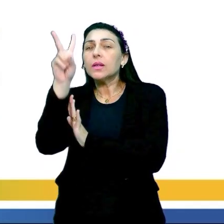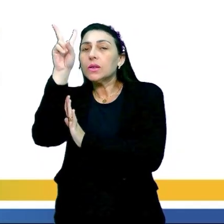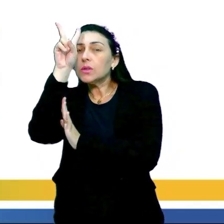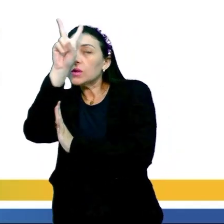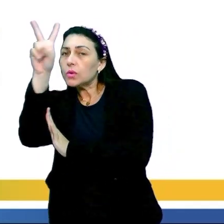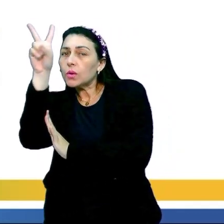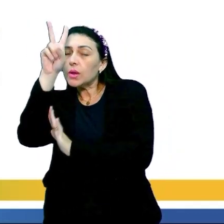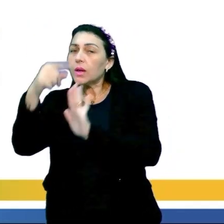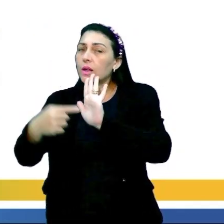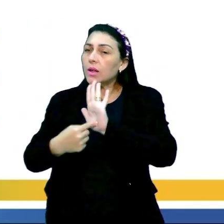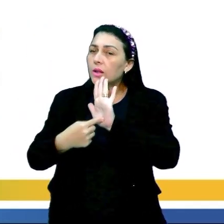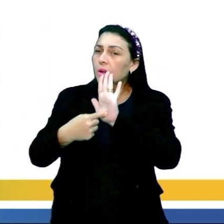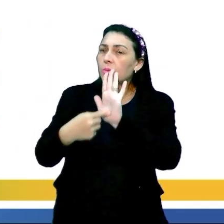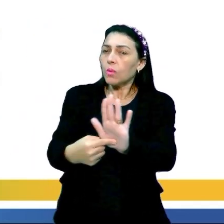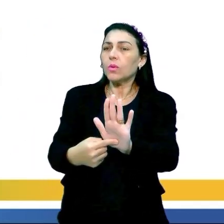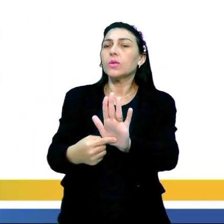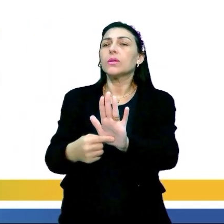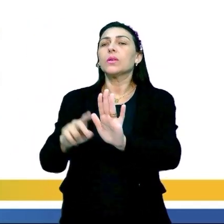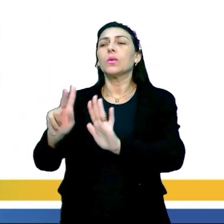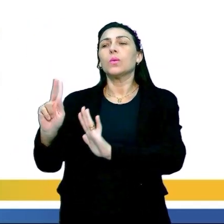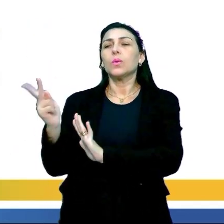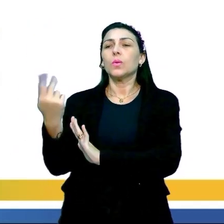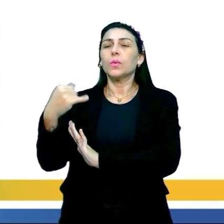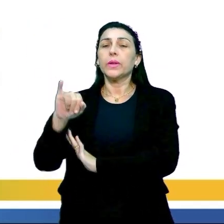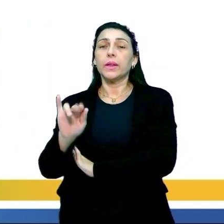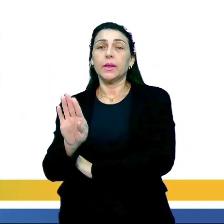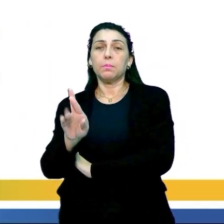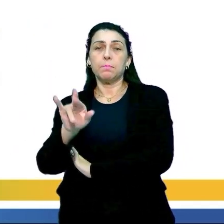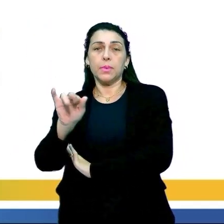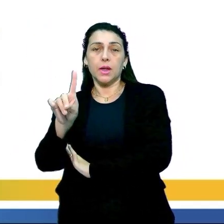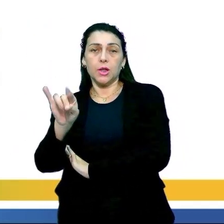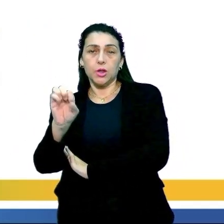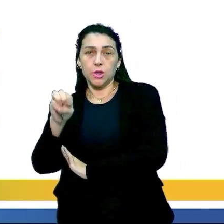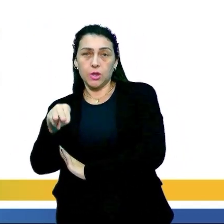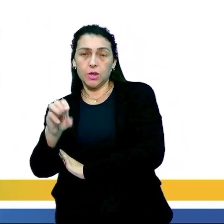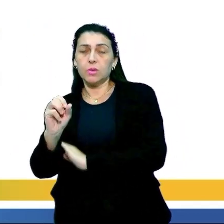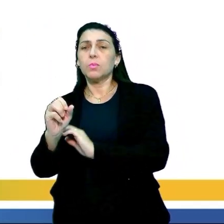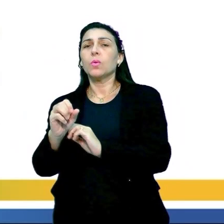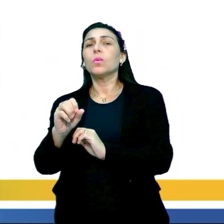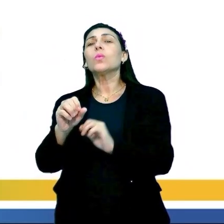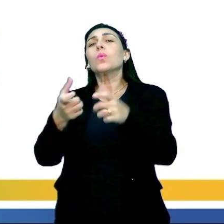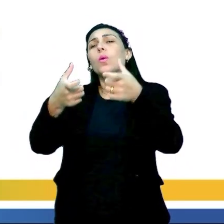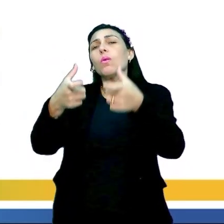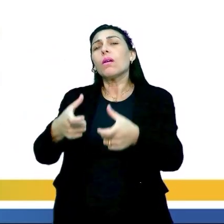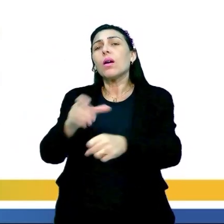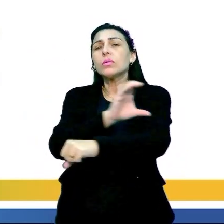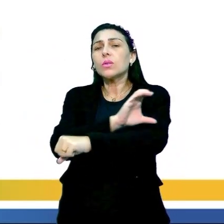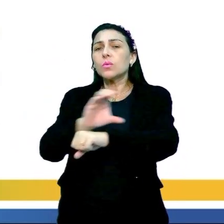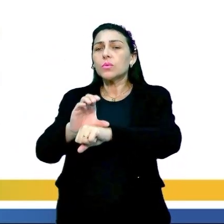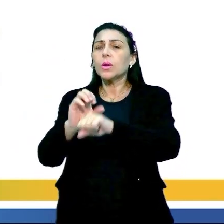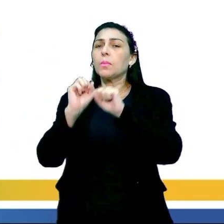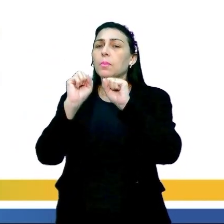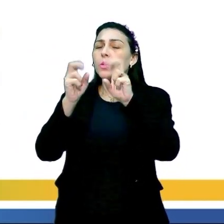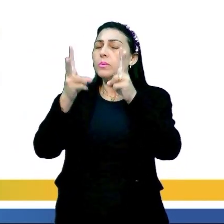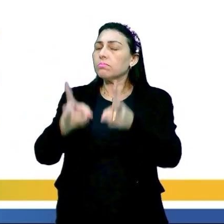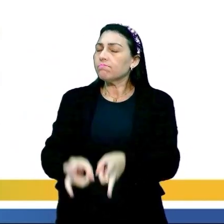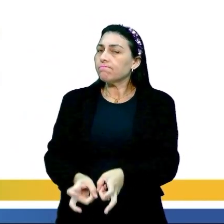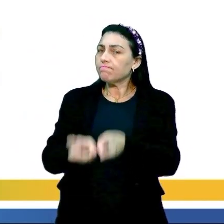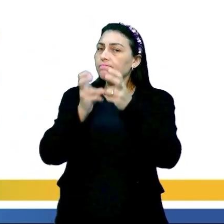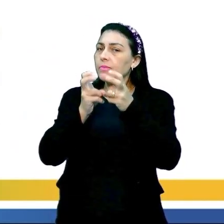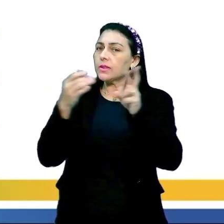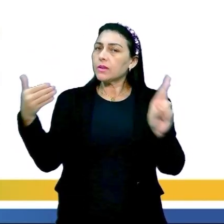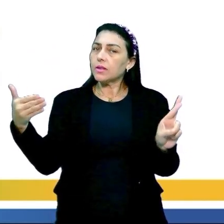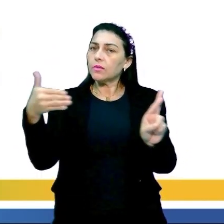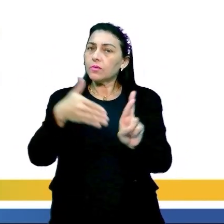demonstram seu hibridismo, retirado da obra O Local da Cultura, conforme vocês podem observar